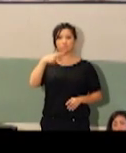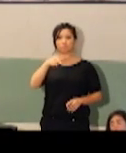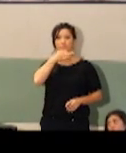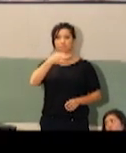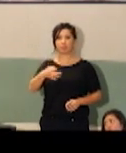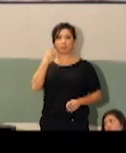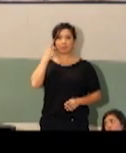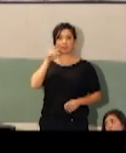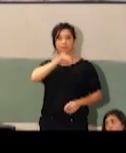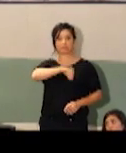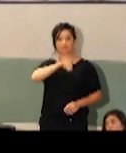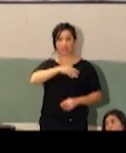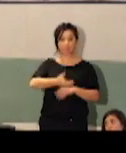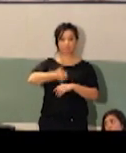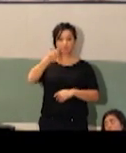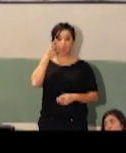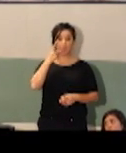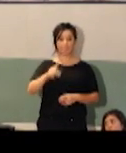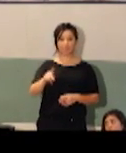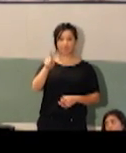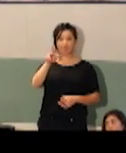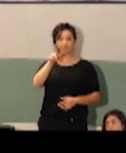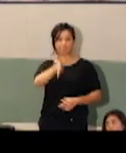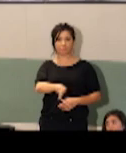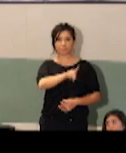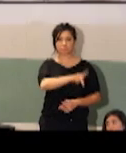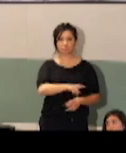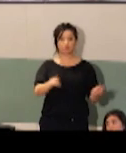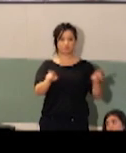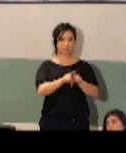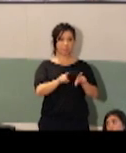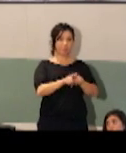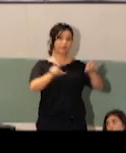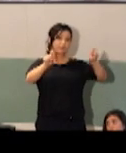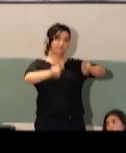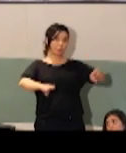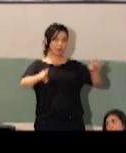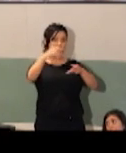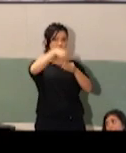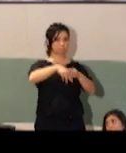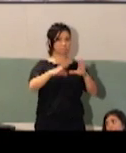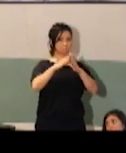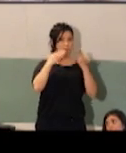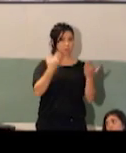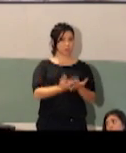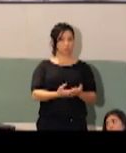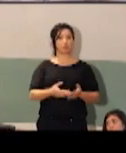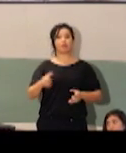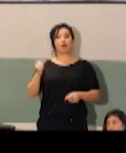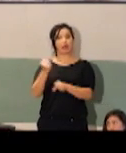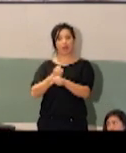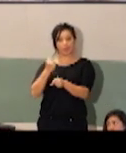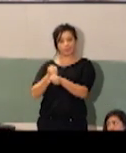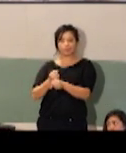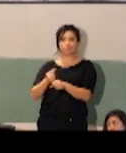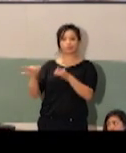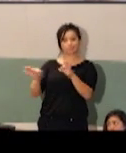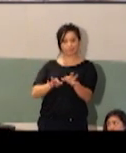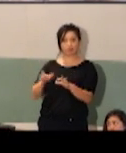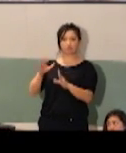afins, informática aos alunos e professores, reforma das escolas e novas escolas